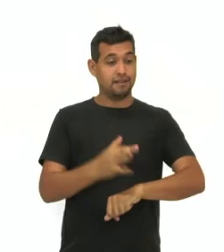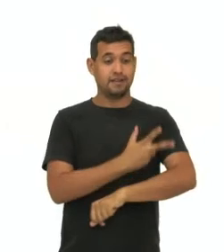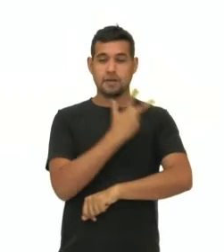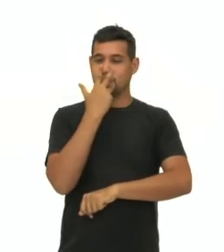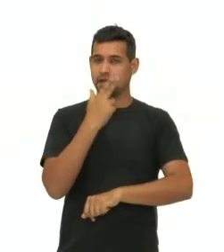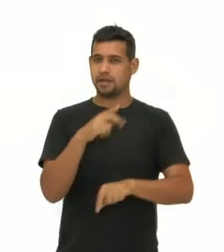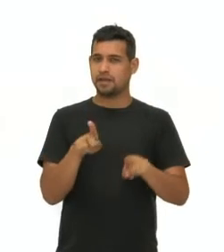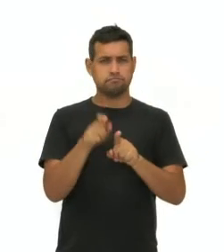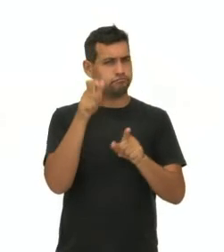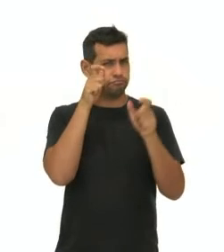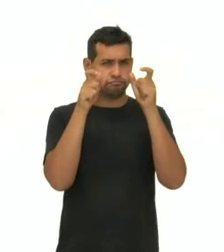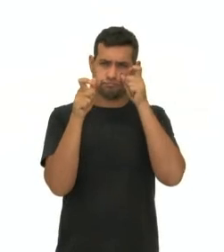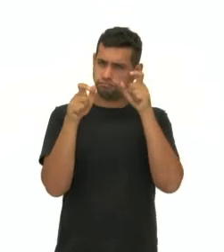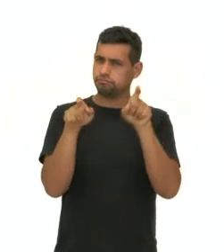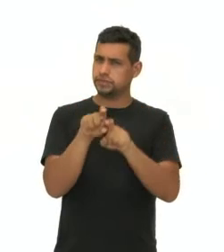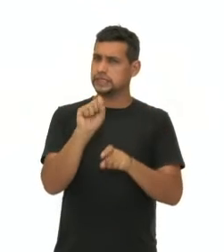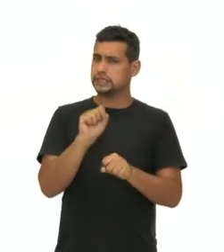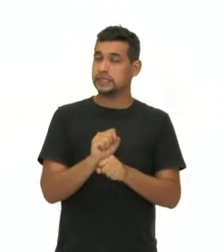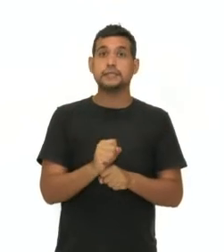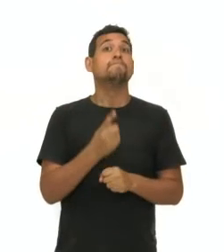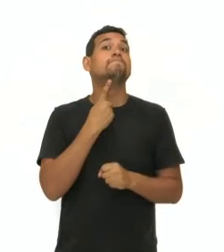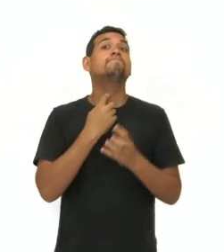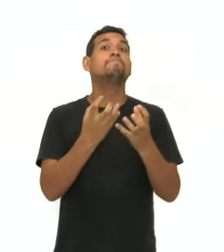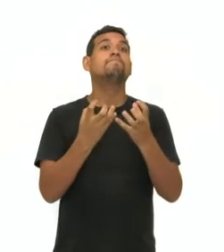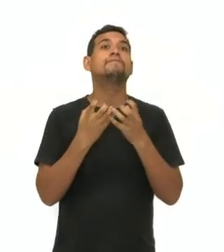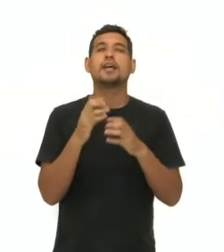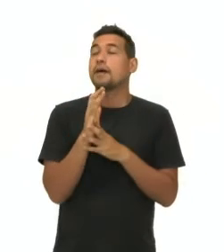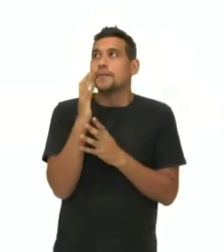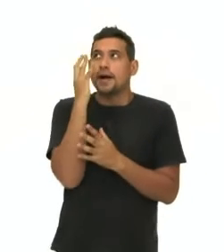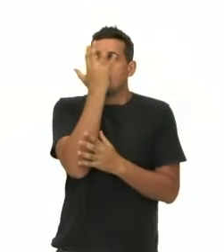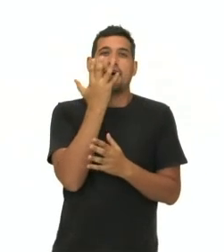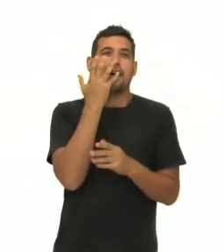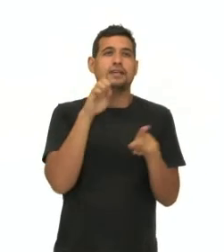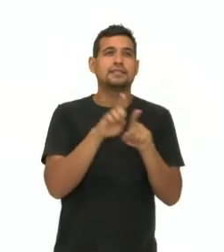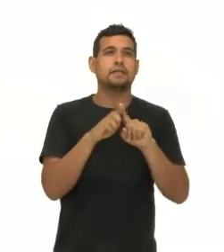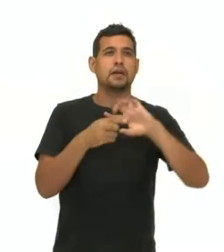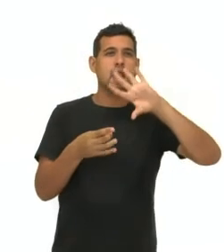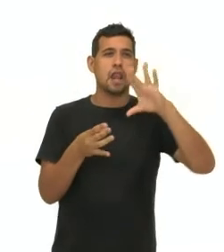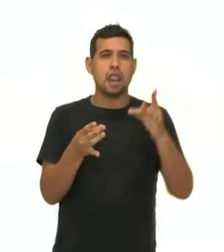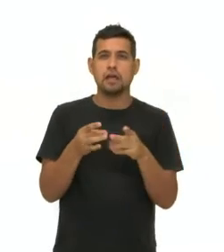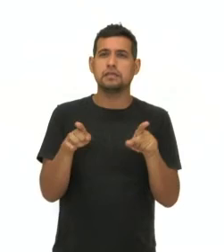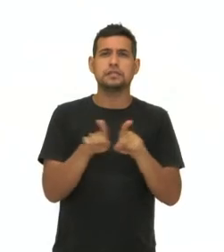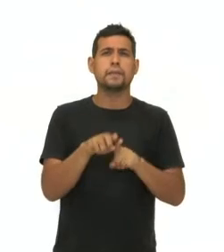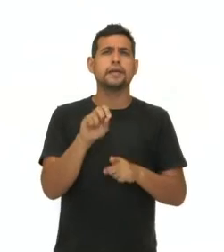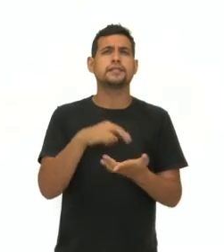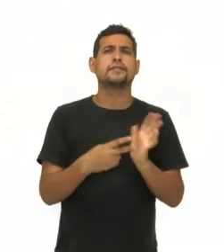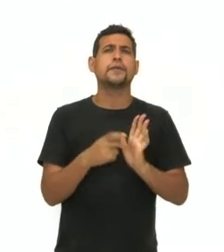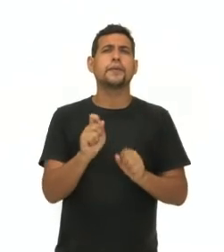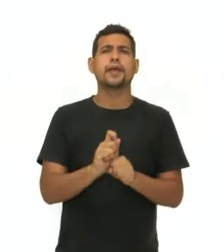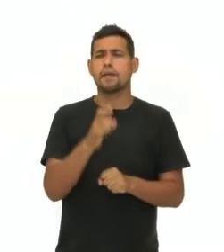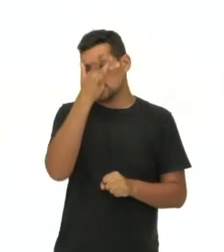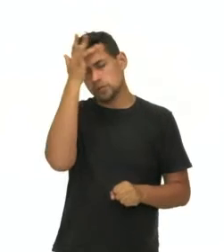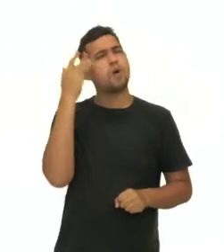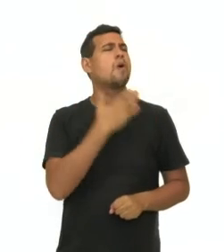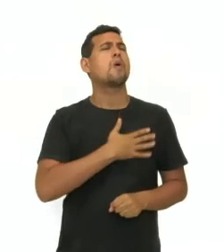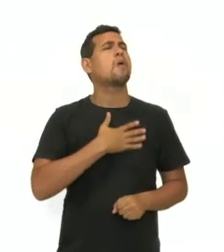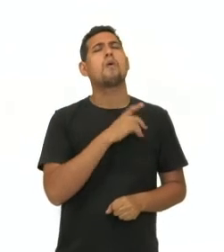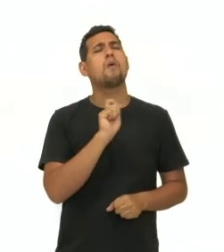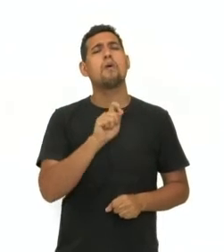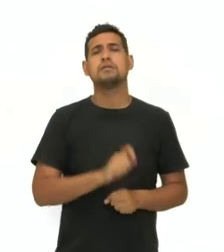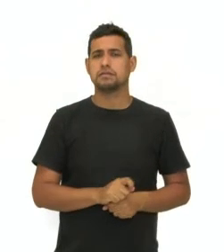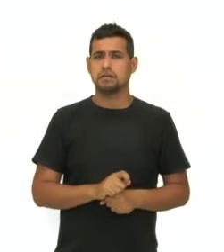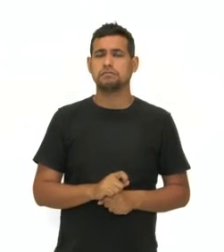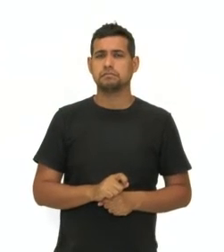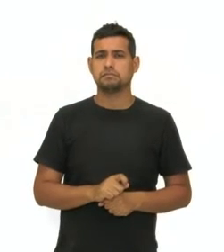parecer interessar apetecer e encantaram comprimento o verbo e o que que o sujeito gosta